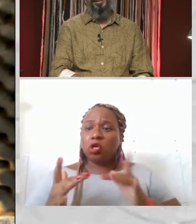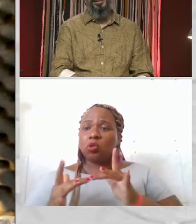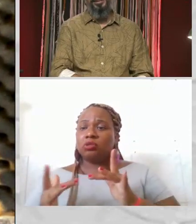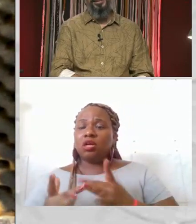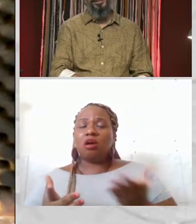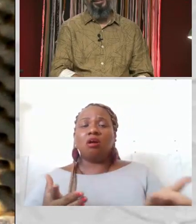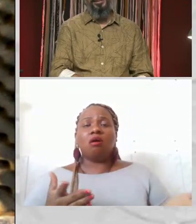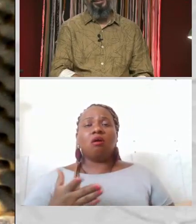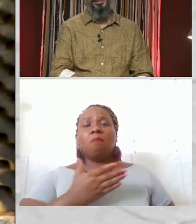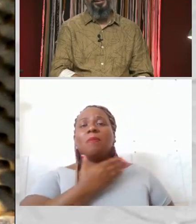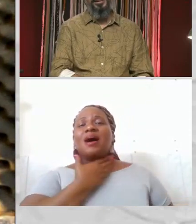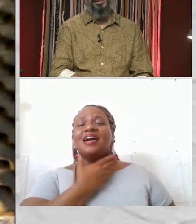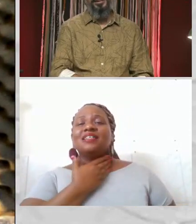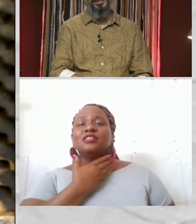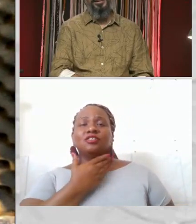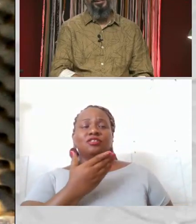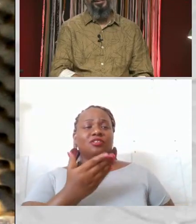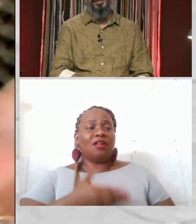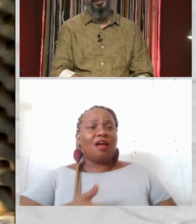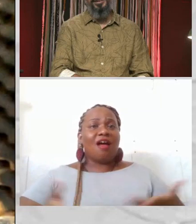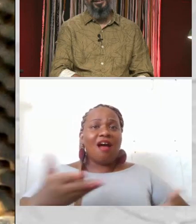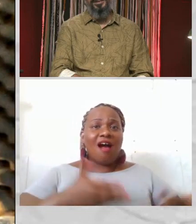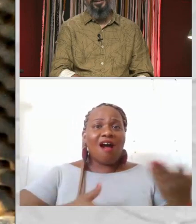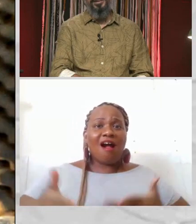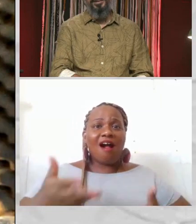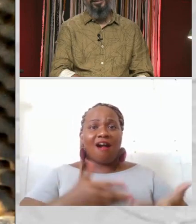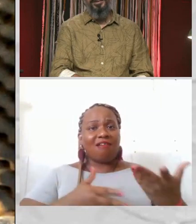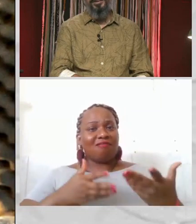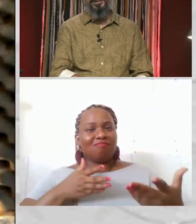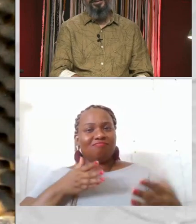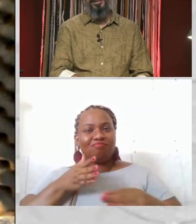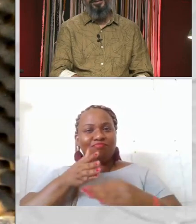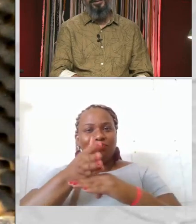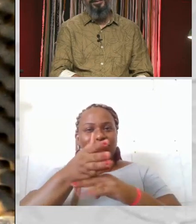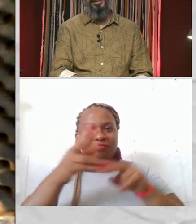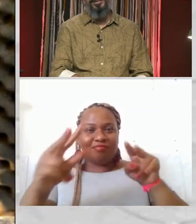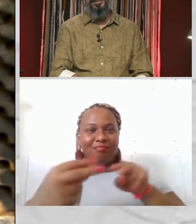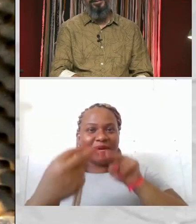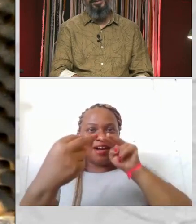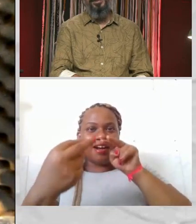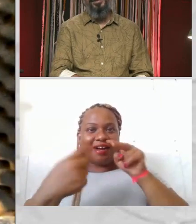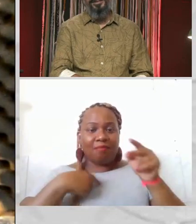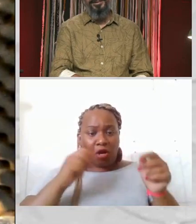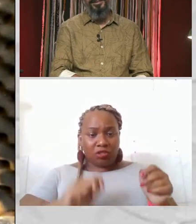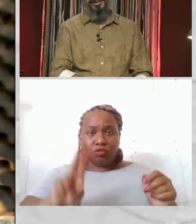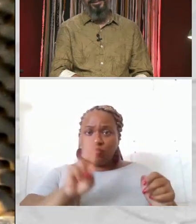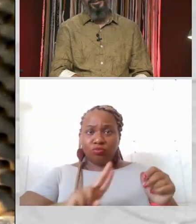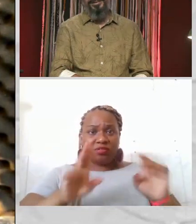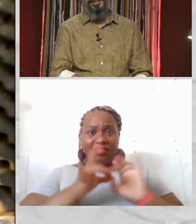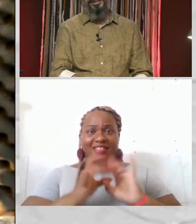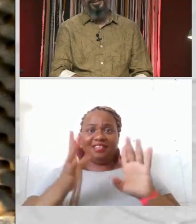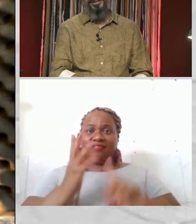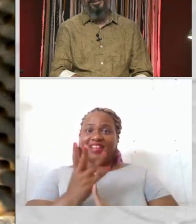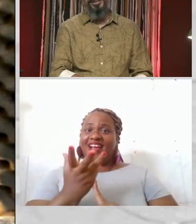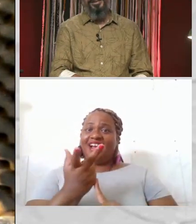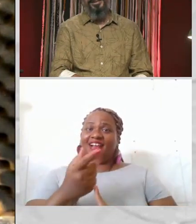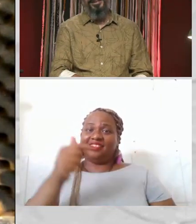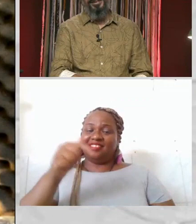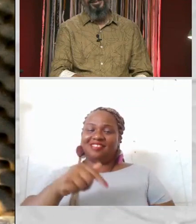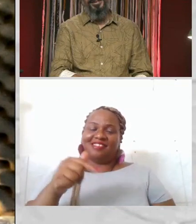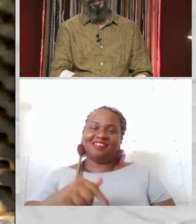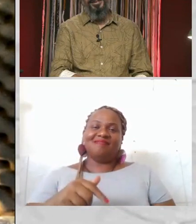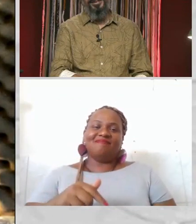bate-papo, interação, chegar no coração das pessoas, use-me. Estamos aqui usando. Então, por mais